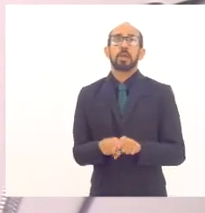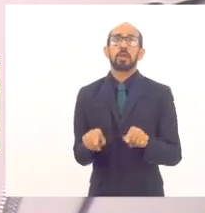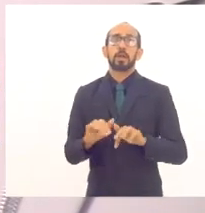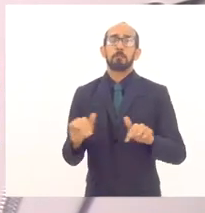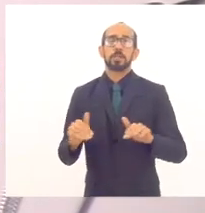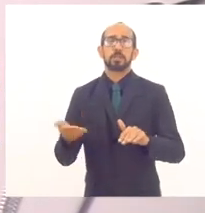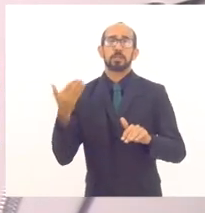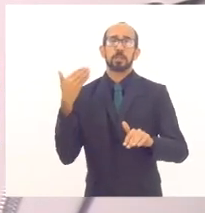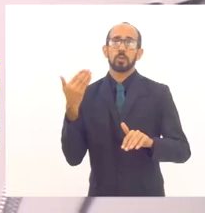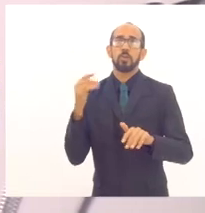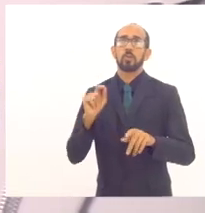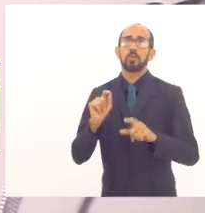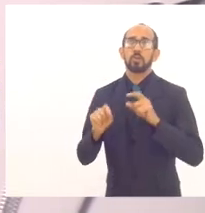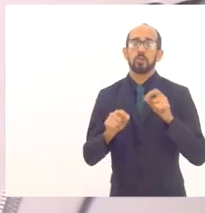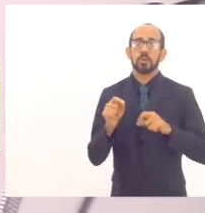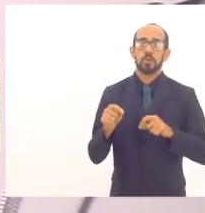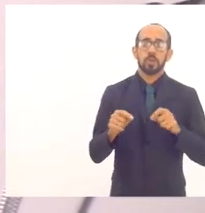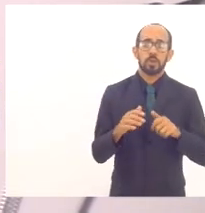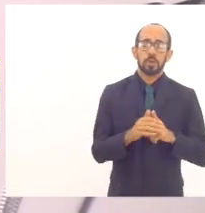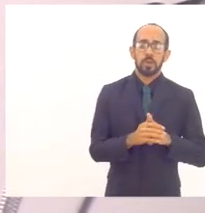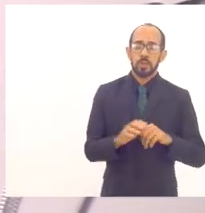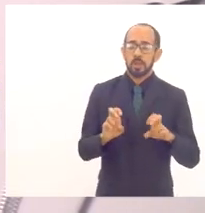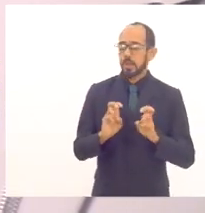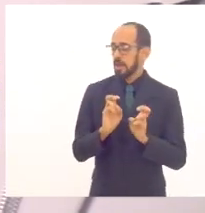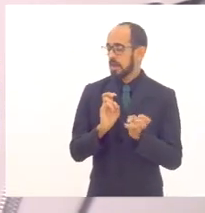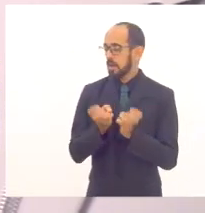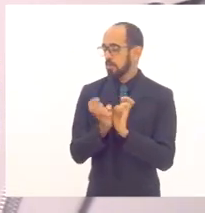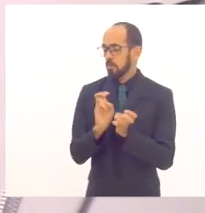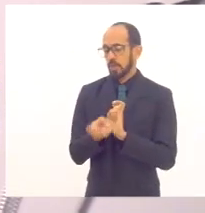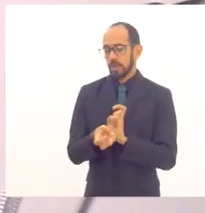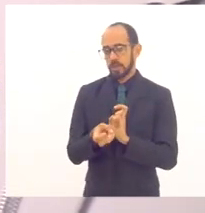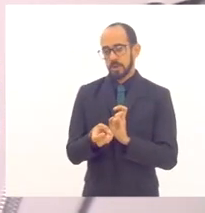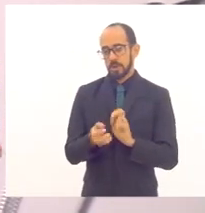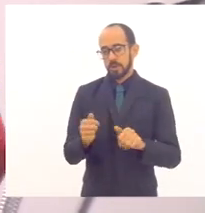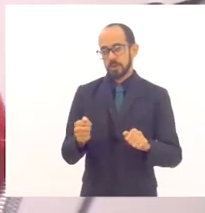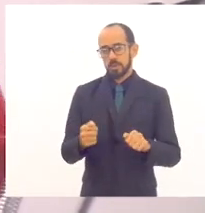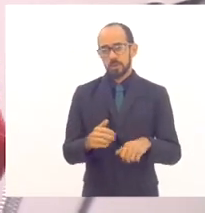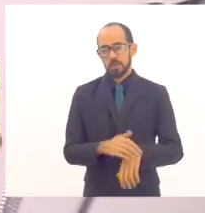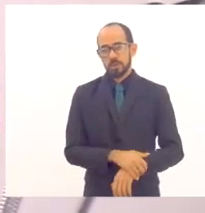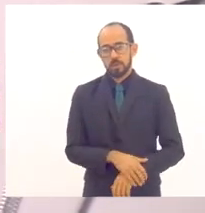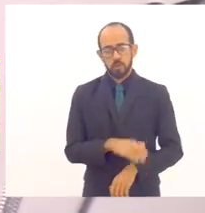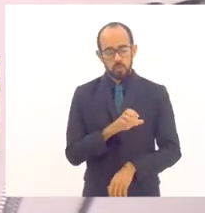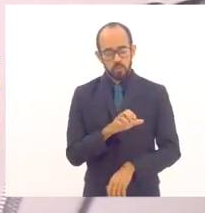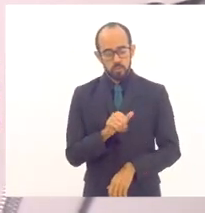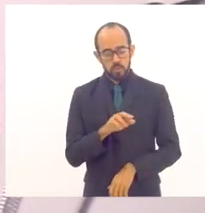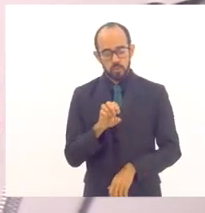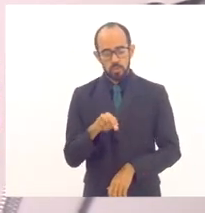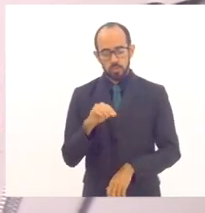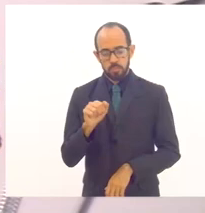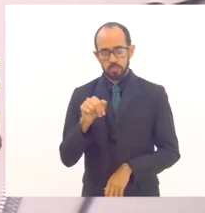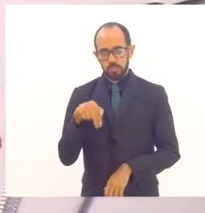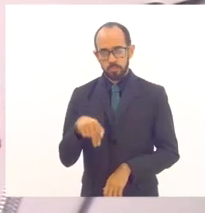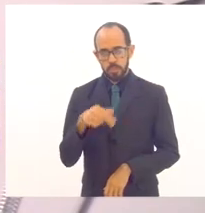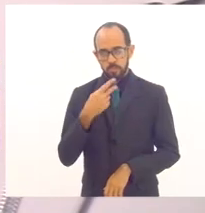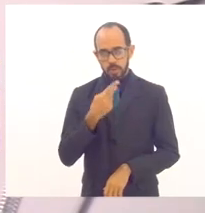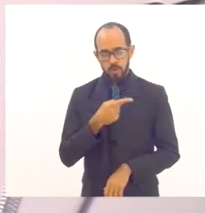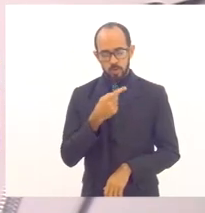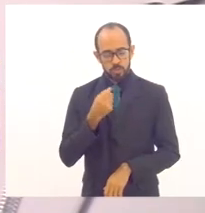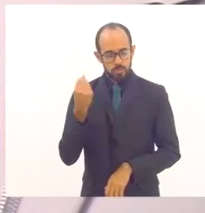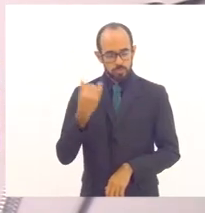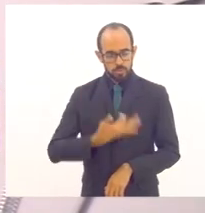é que a capoeira seria... O Curumim falou aqui de forma muito, muito boa também,